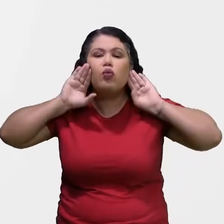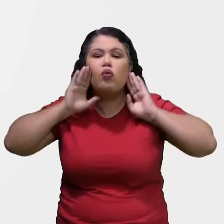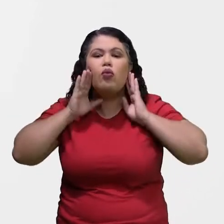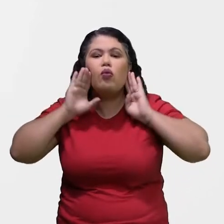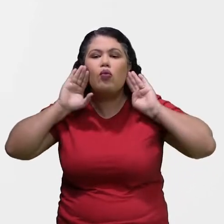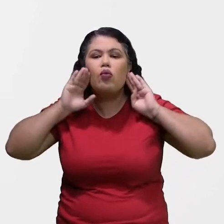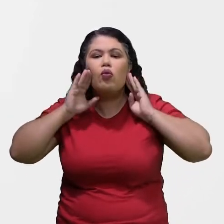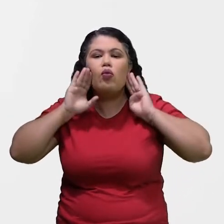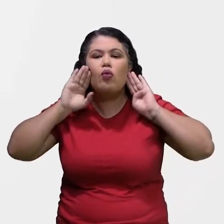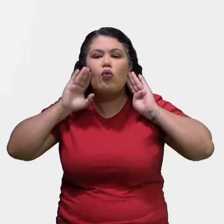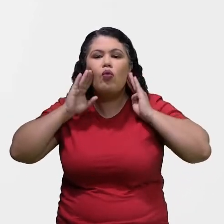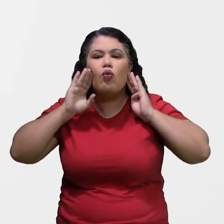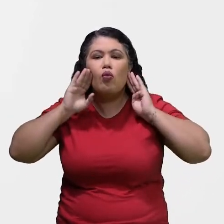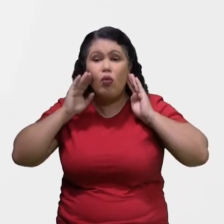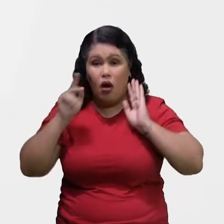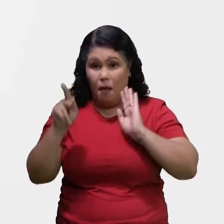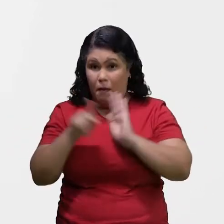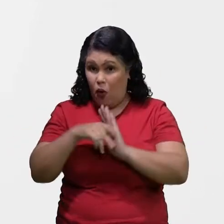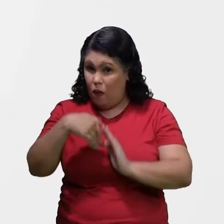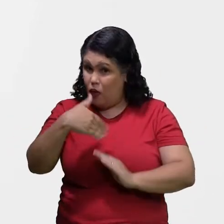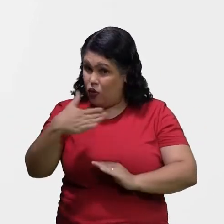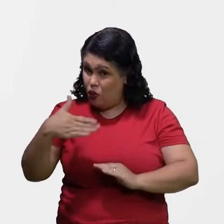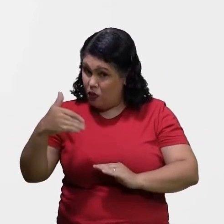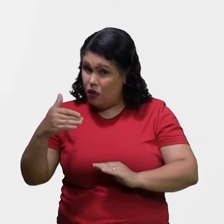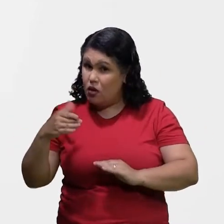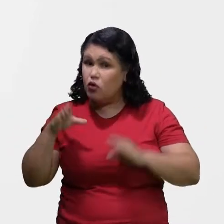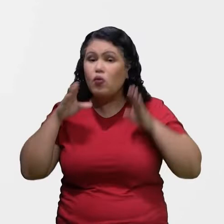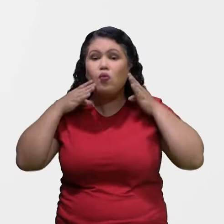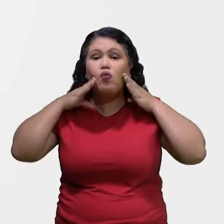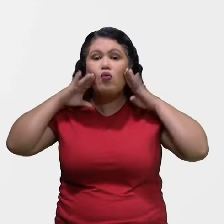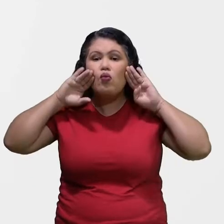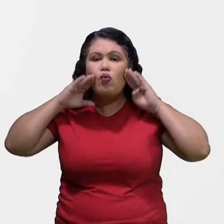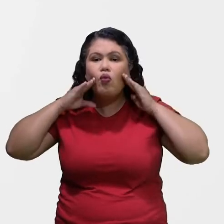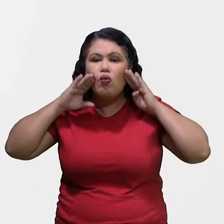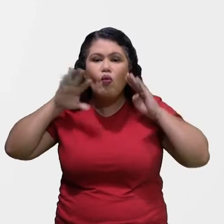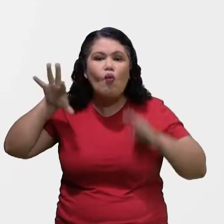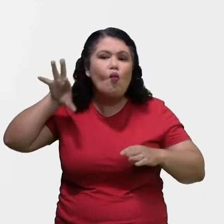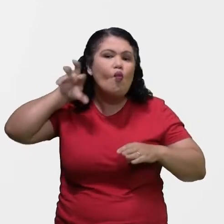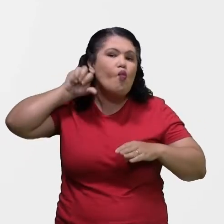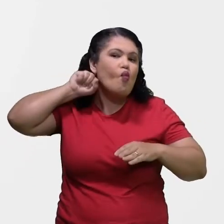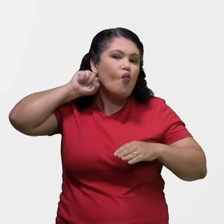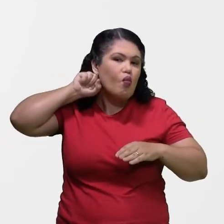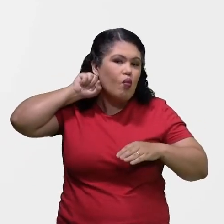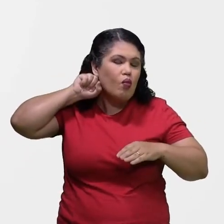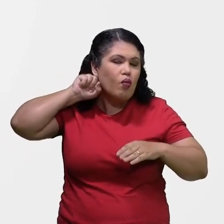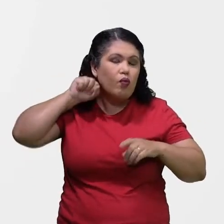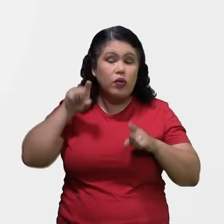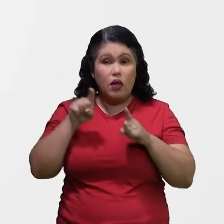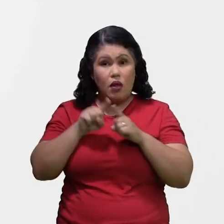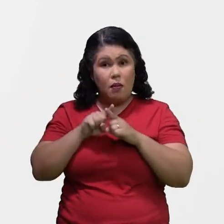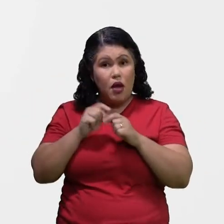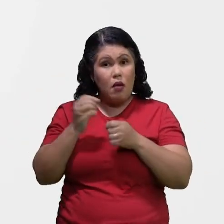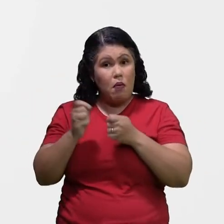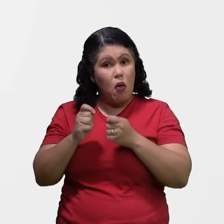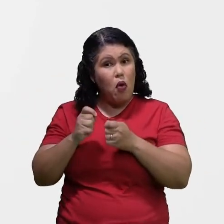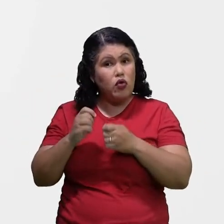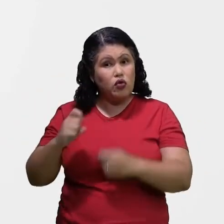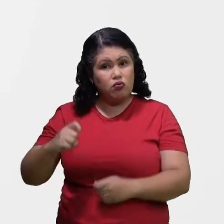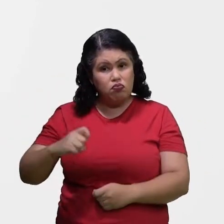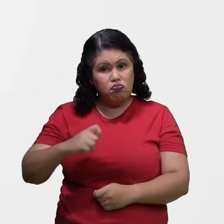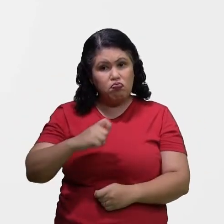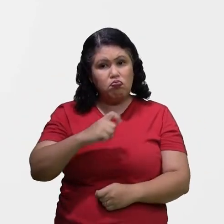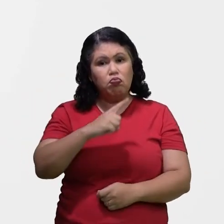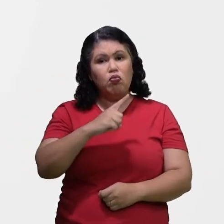aqui a brânquia, porque nós estamos falando dos peixes, ou uma evolução ou